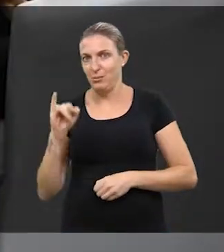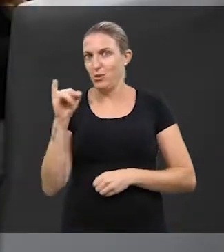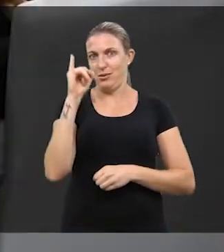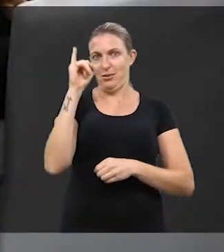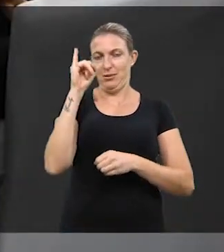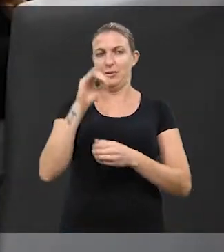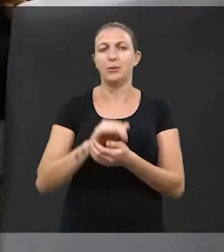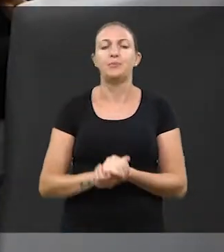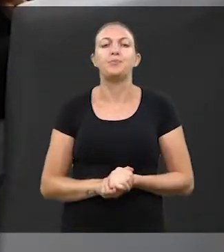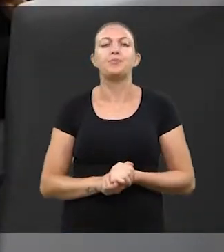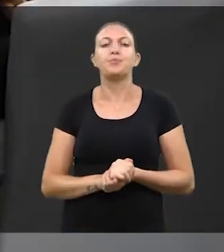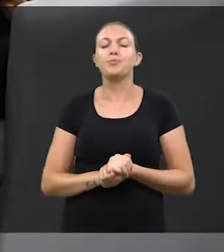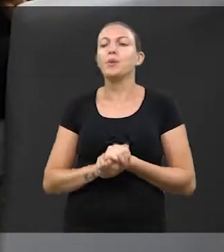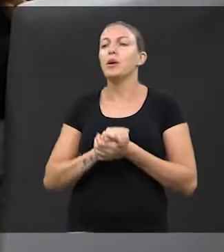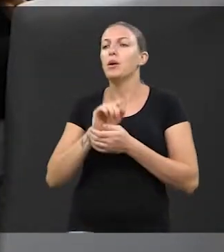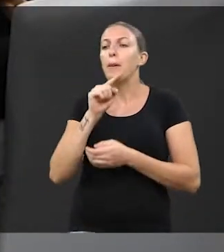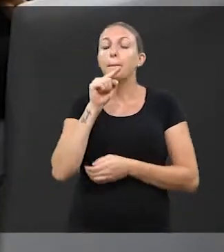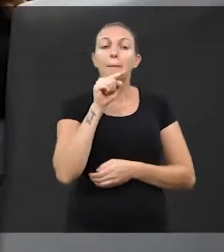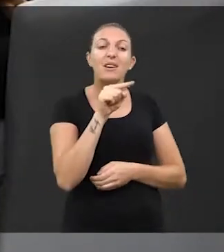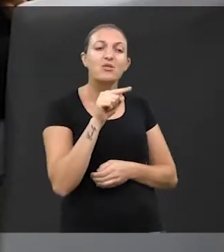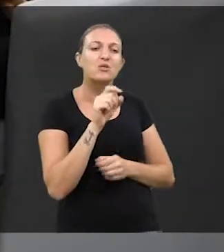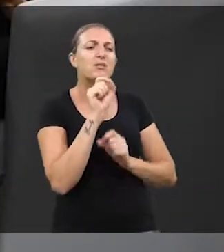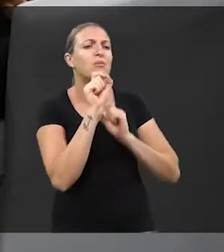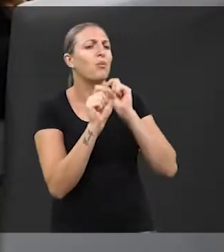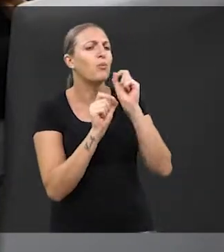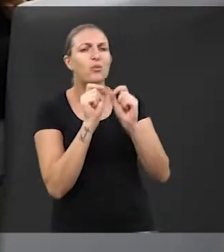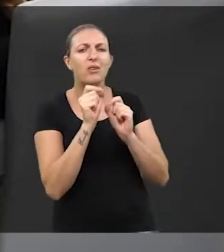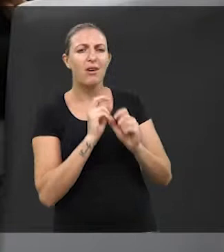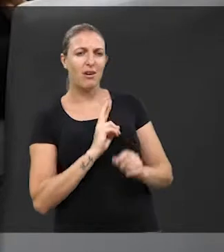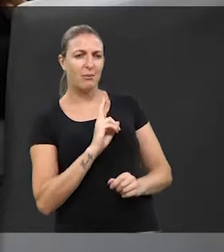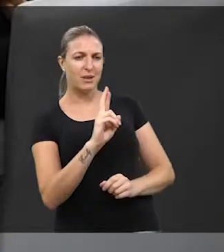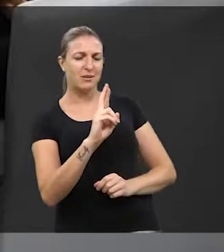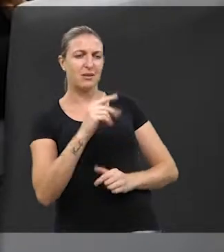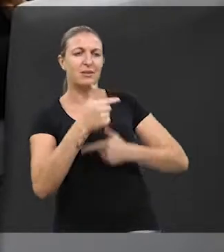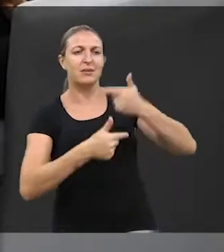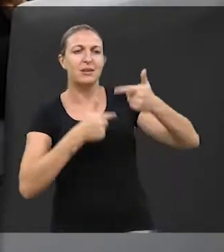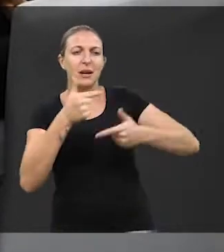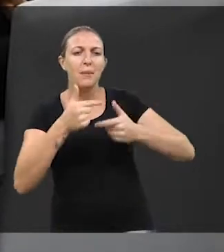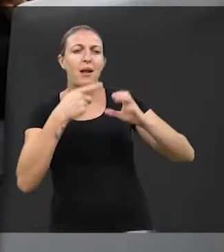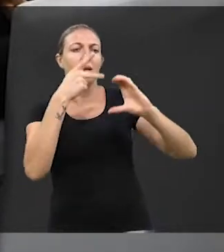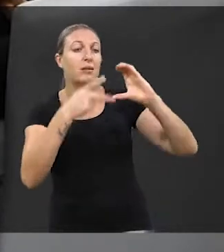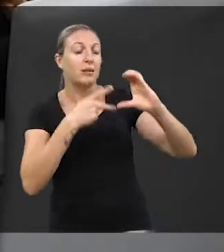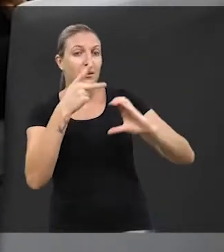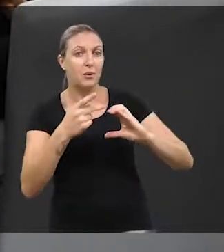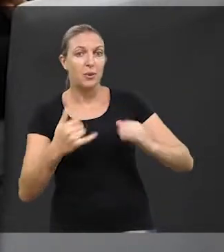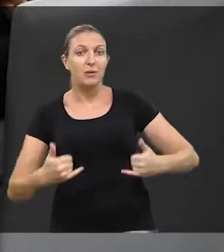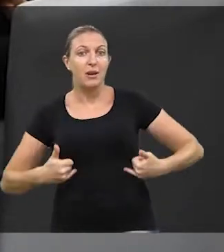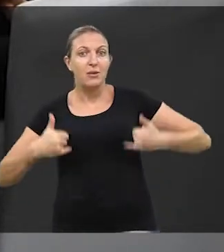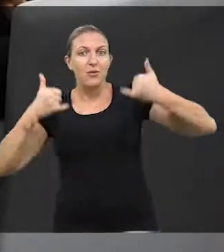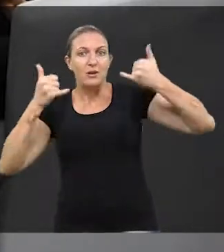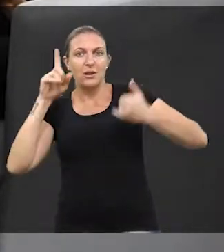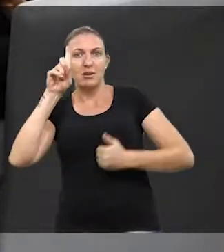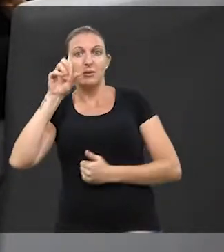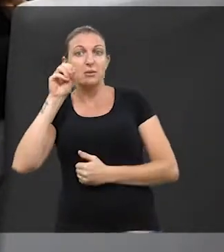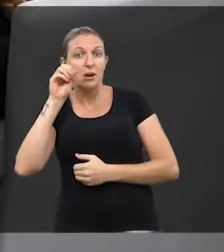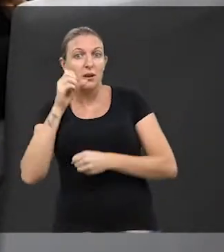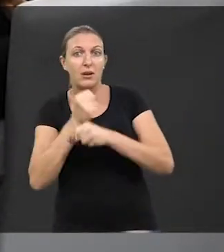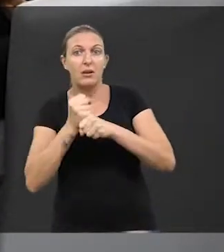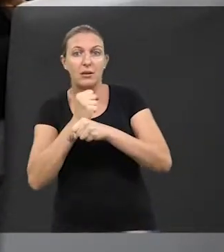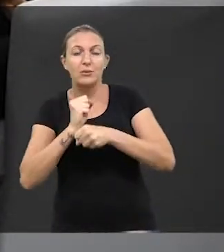vinho pra você o que representa a ocupar uma cadeira aqui no legislativo nestes 100 anos da capital da